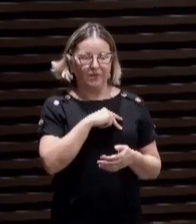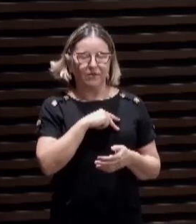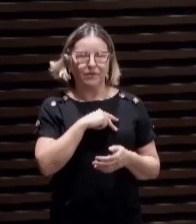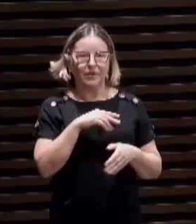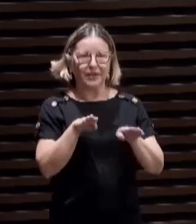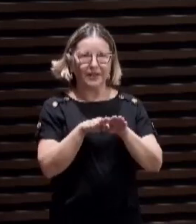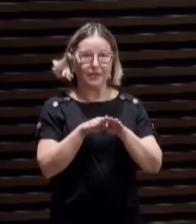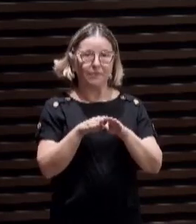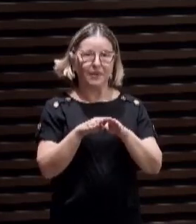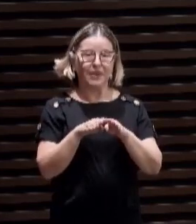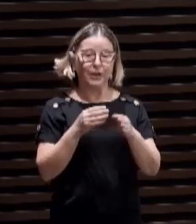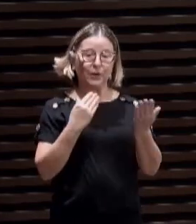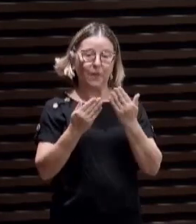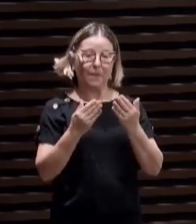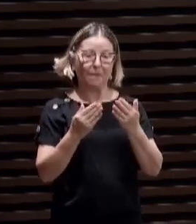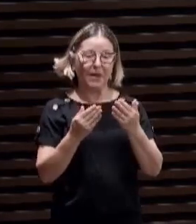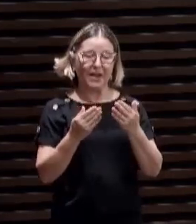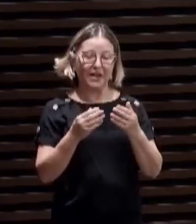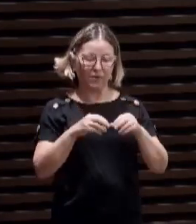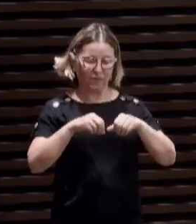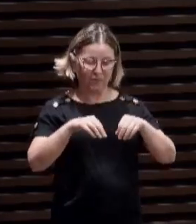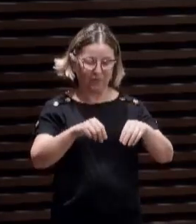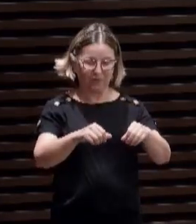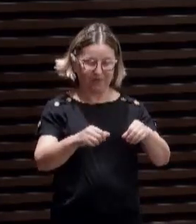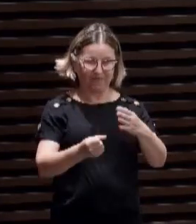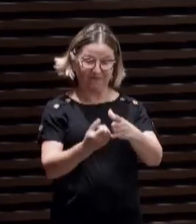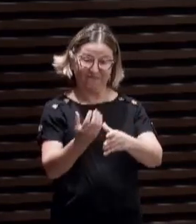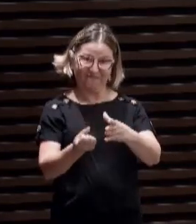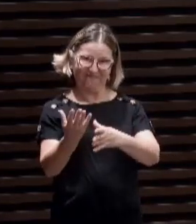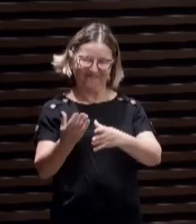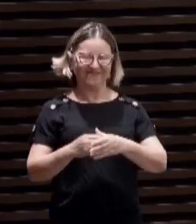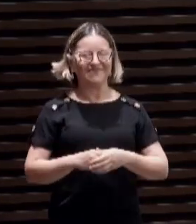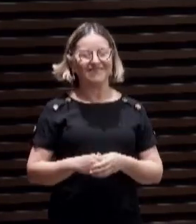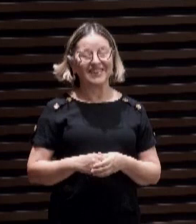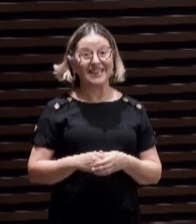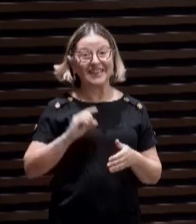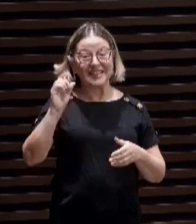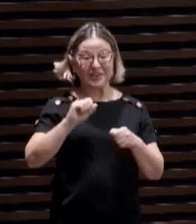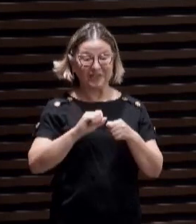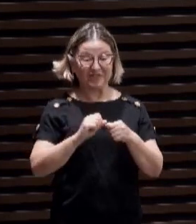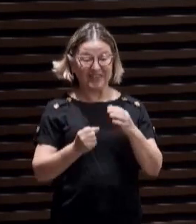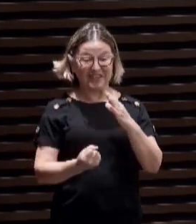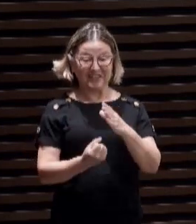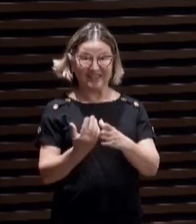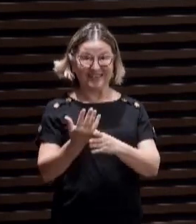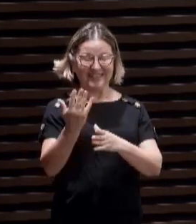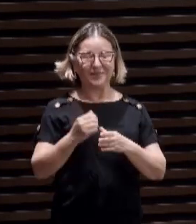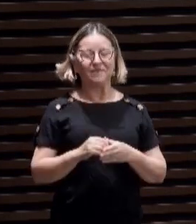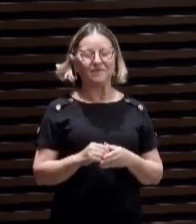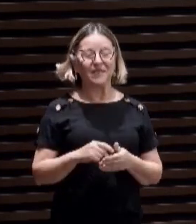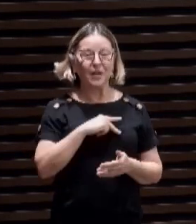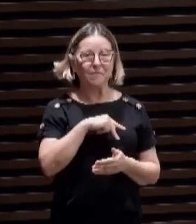quem dá o crescimento é Deus. Agora, o apóstolo Paulo ele diz assim para esta igreja: